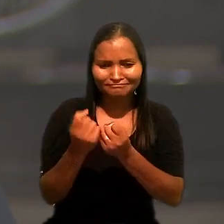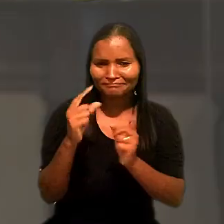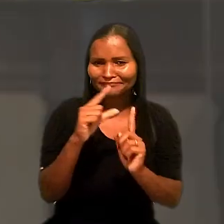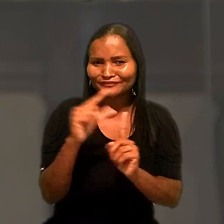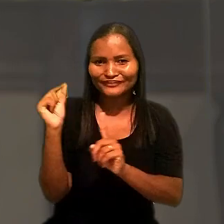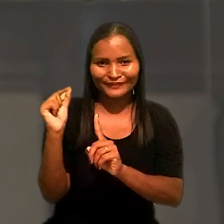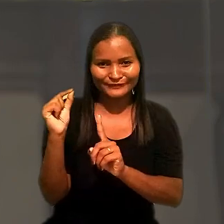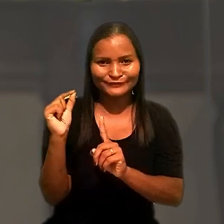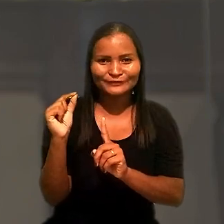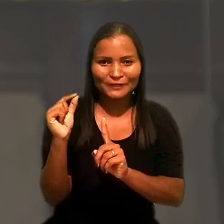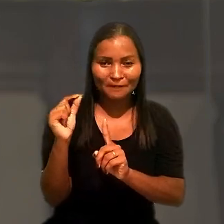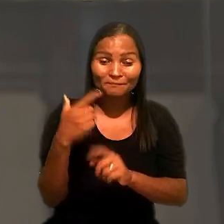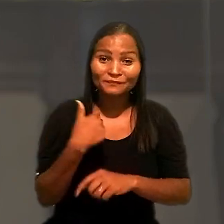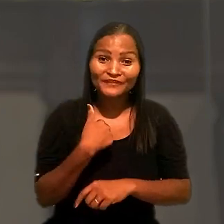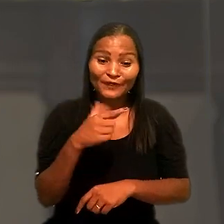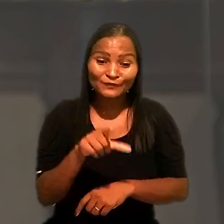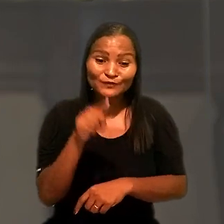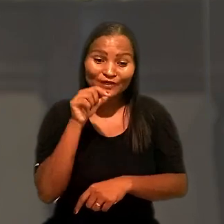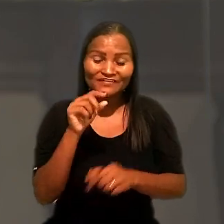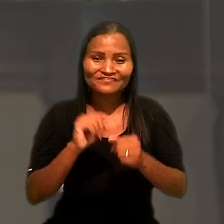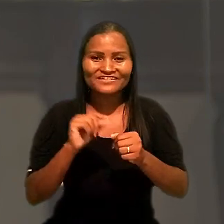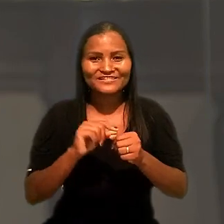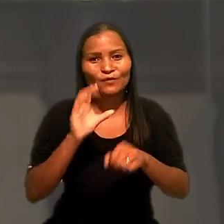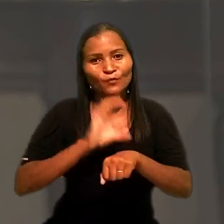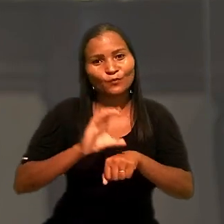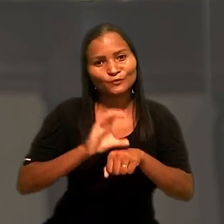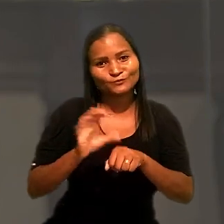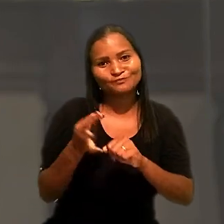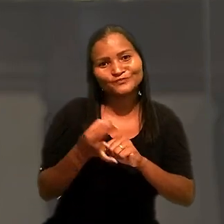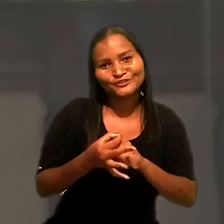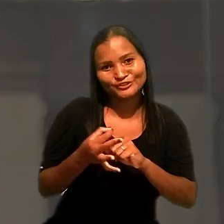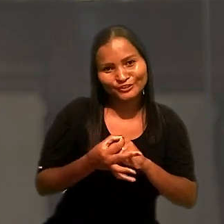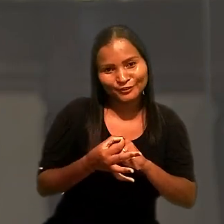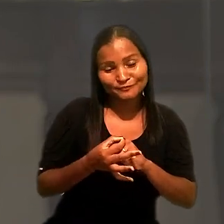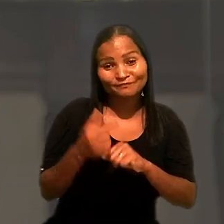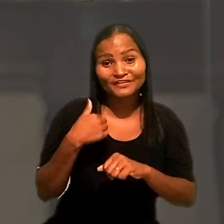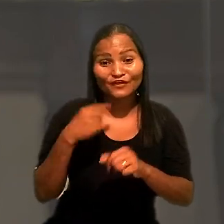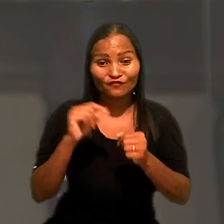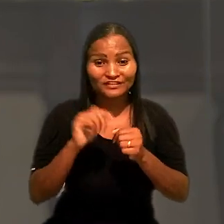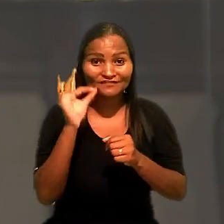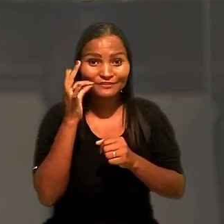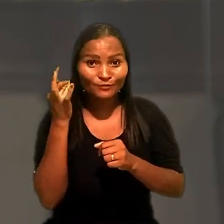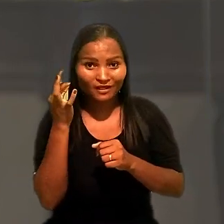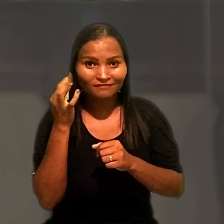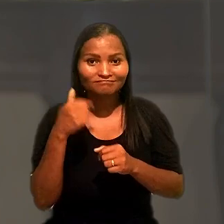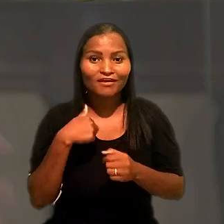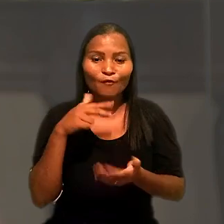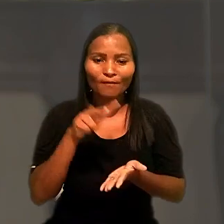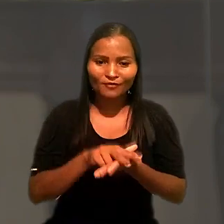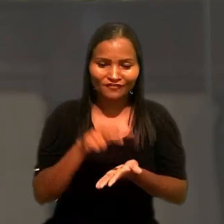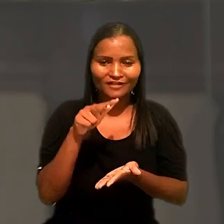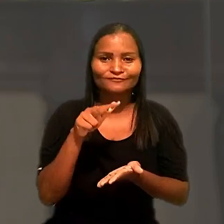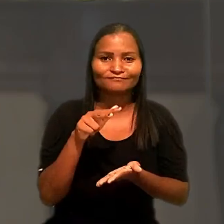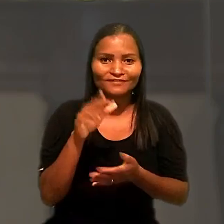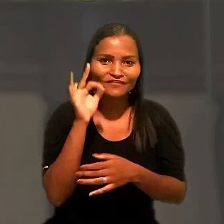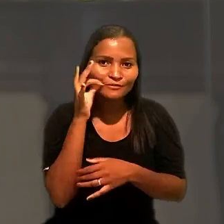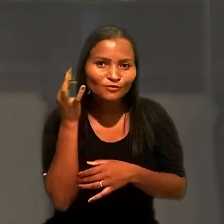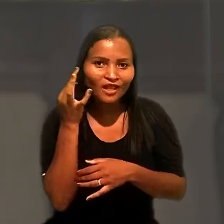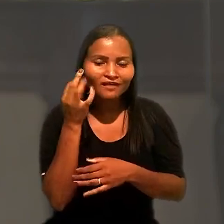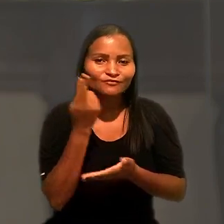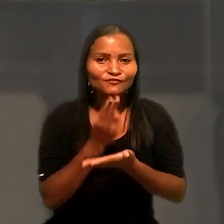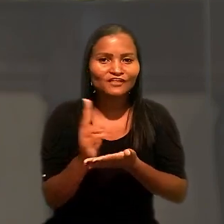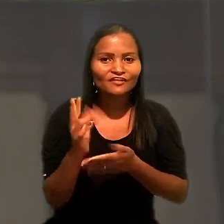privilégio. Eu optei por fazer o curso de Direito e fiz o vestibular e fui aprovado